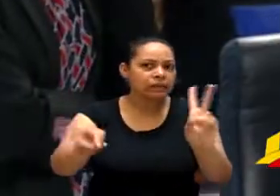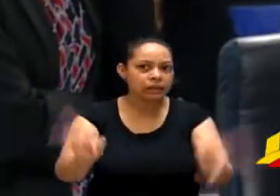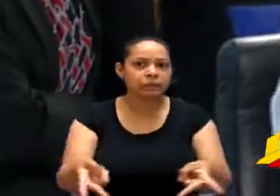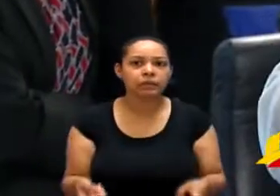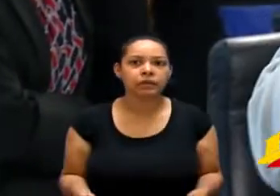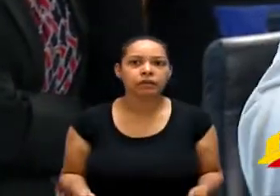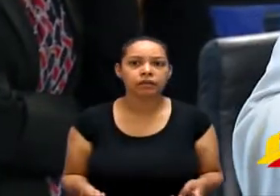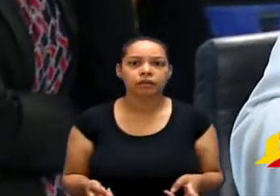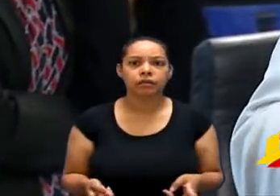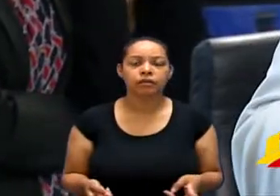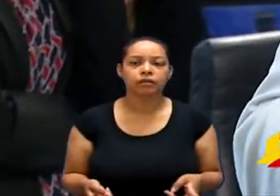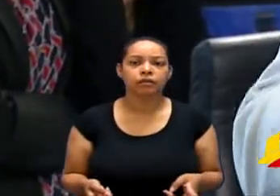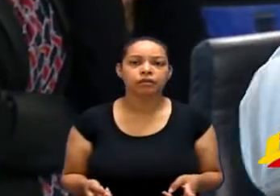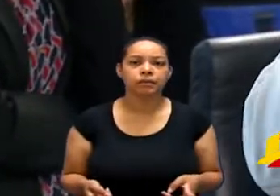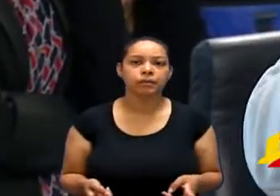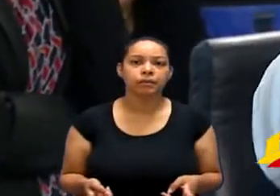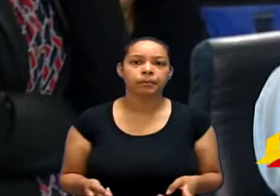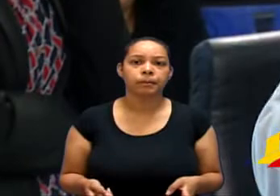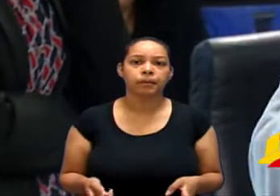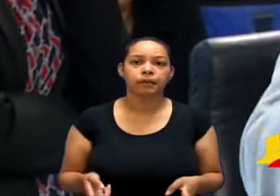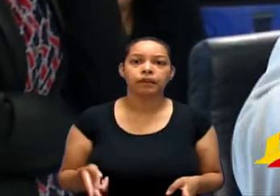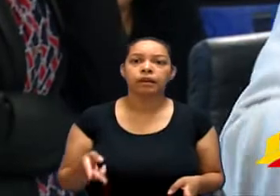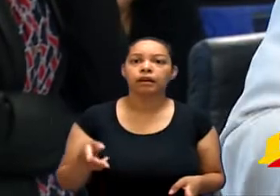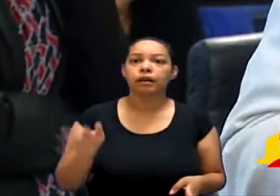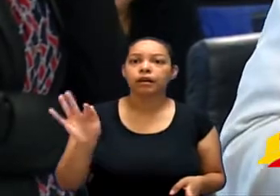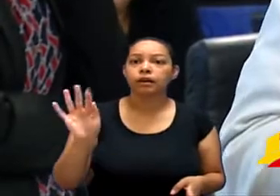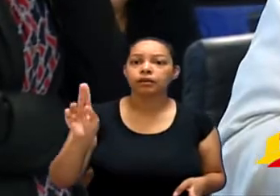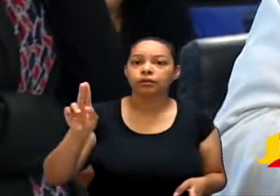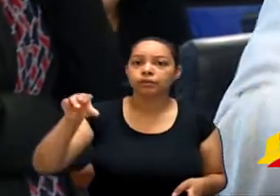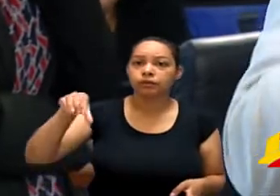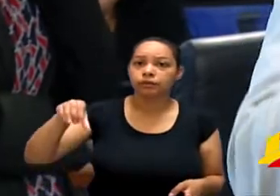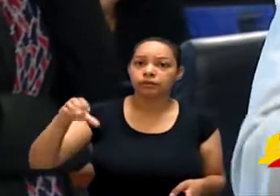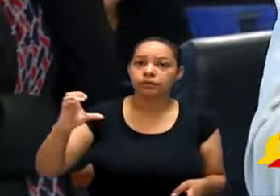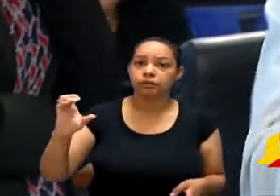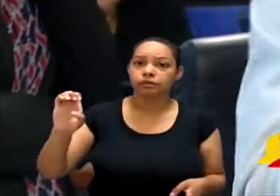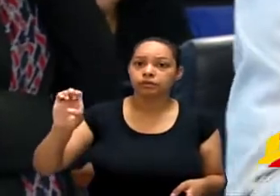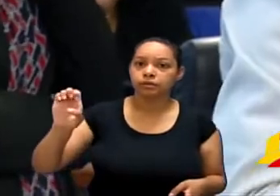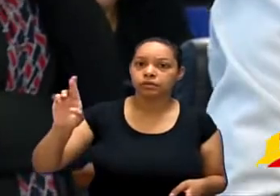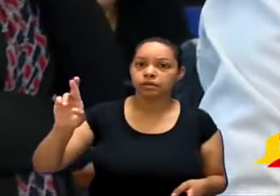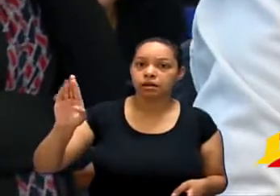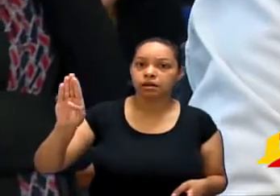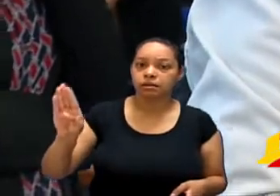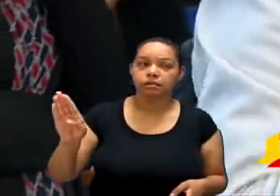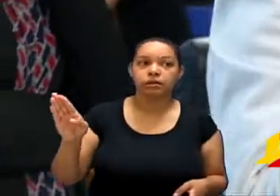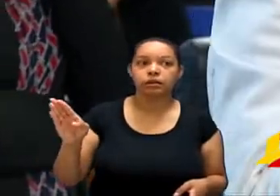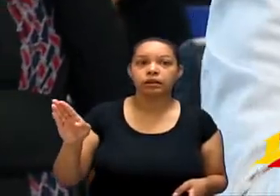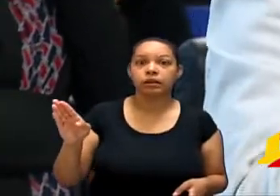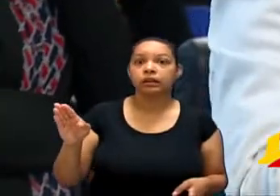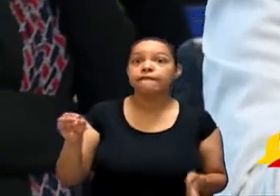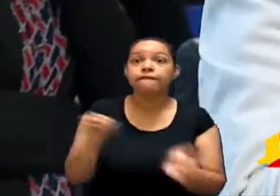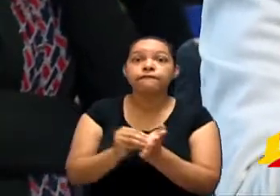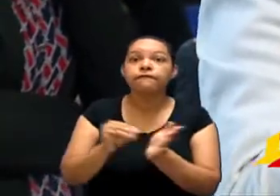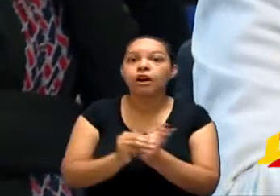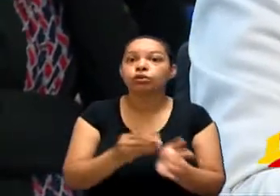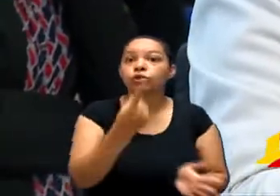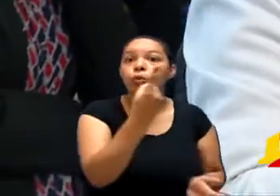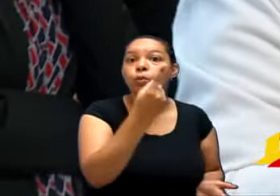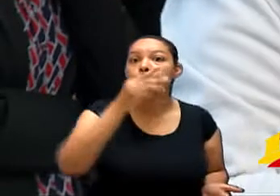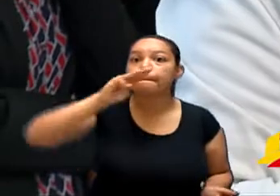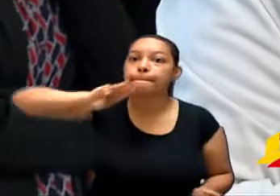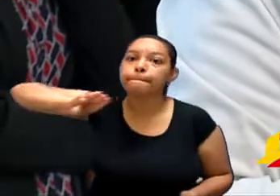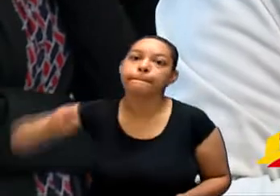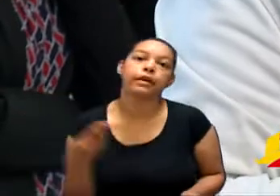Todo mês a funserv saúde fecha com um milhão de Déficit 1 milhão de reais de